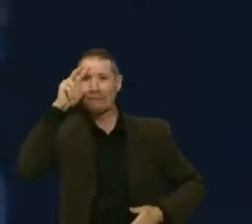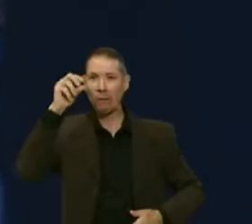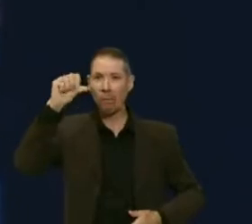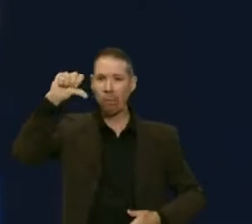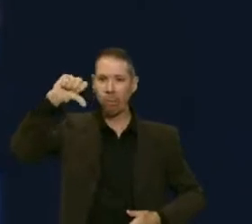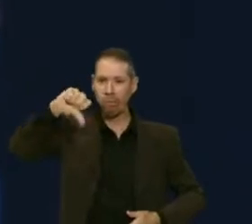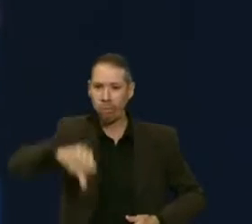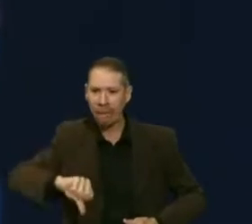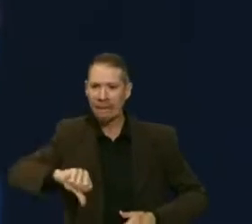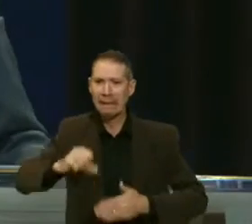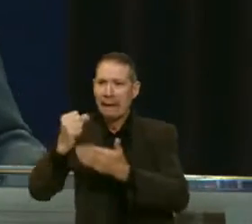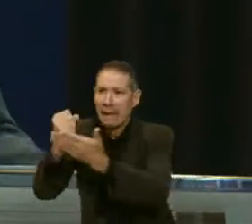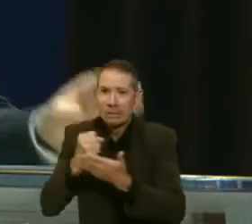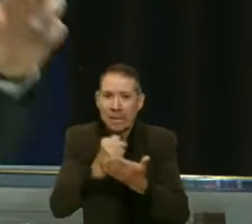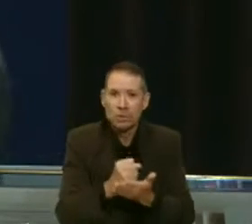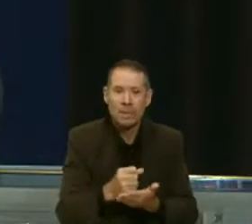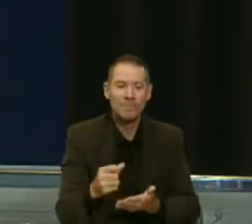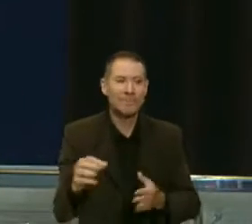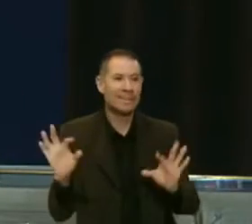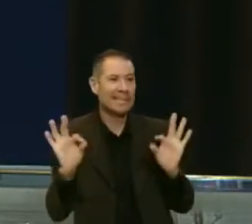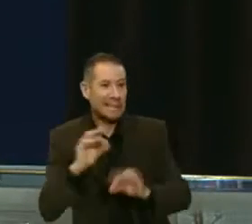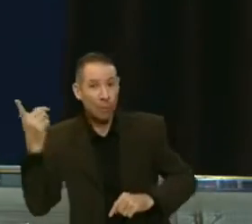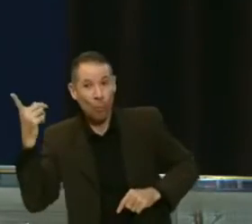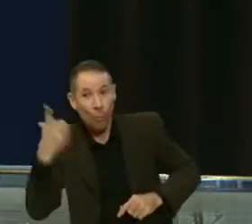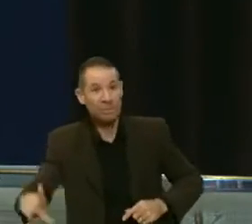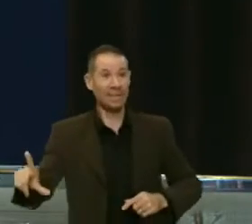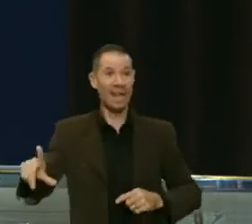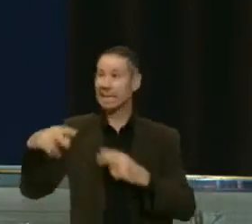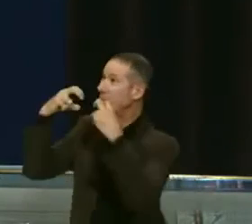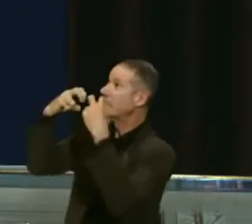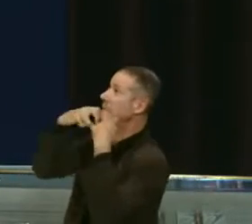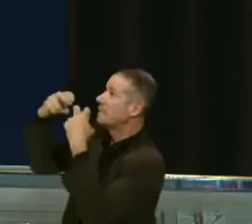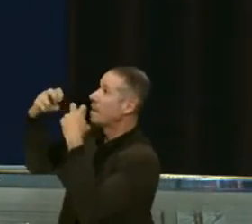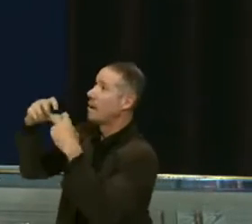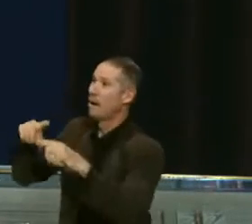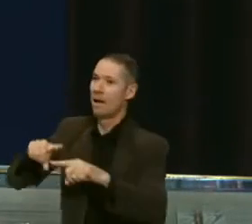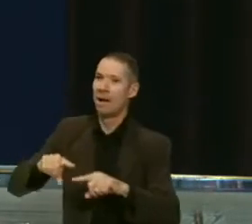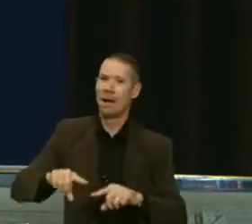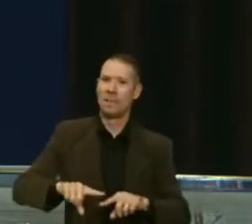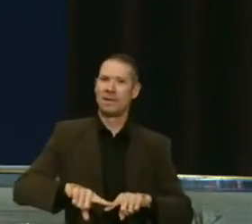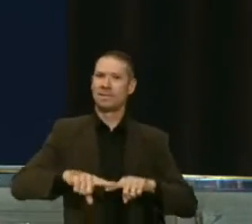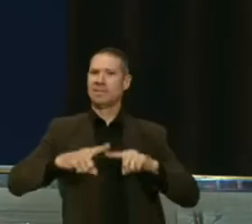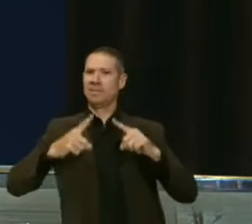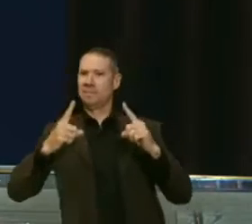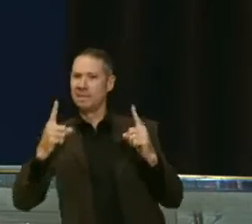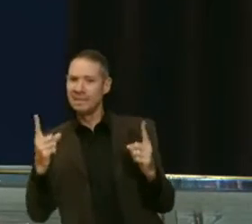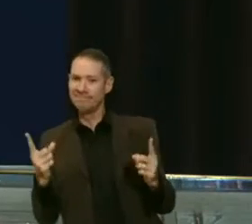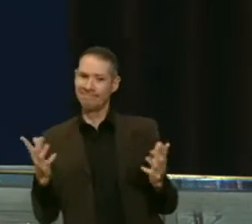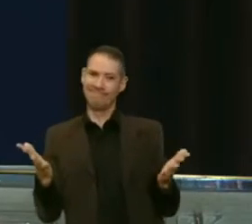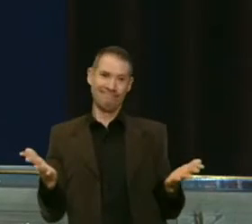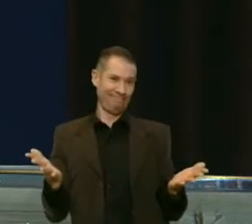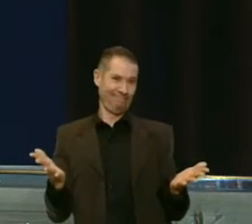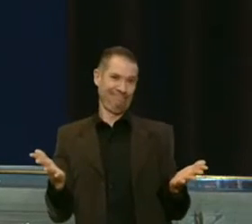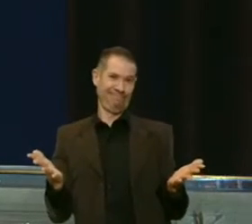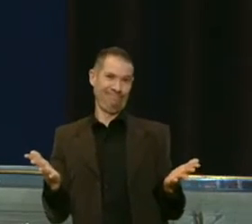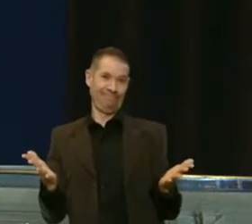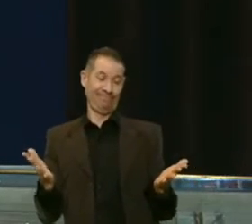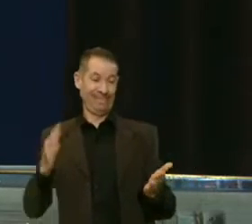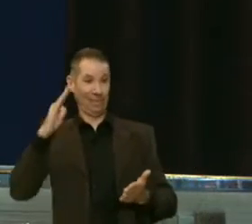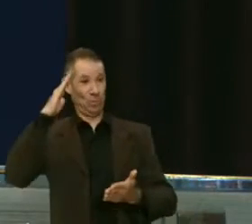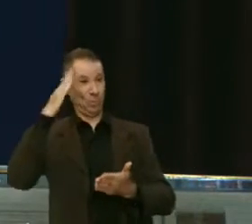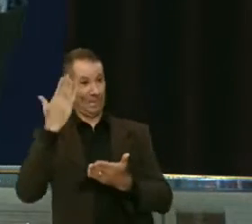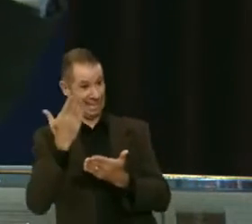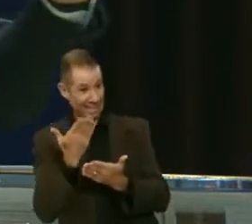para pedir ajuda, para clamar. Então simplesmente balbuciamos. Eu